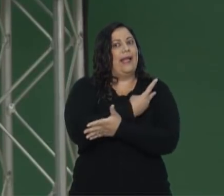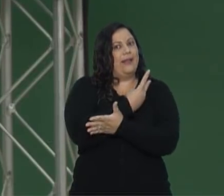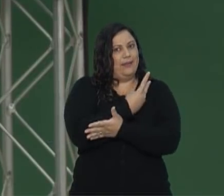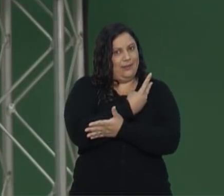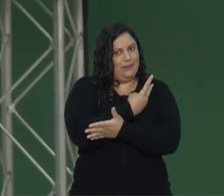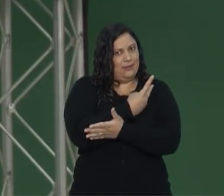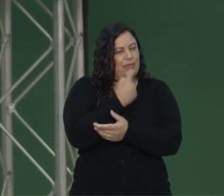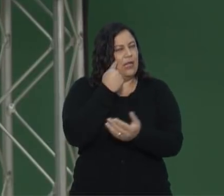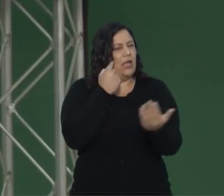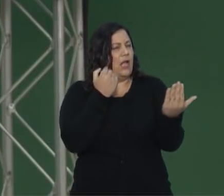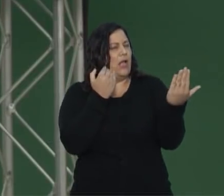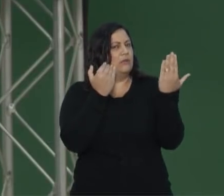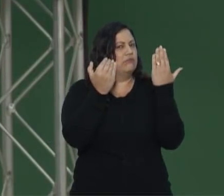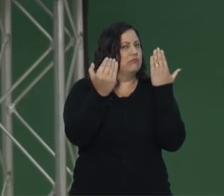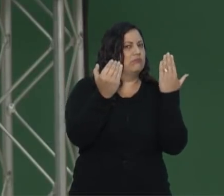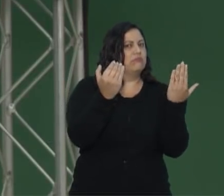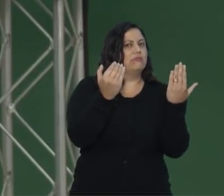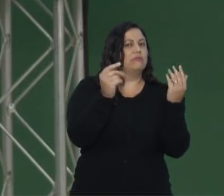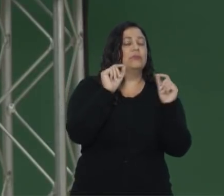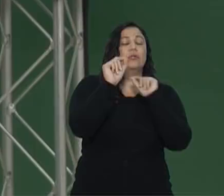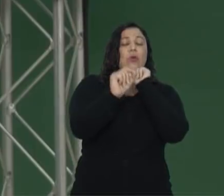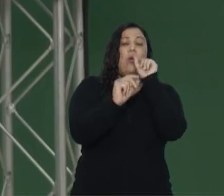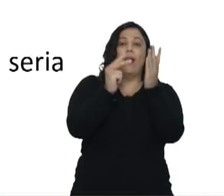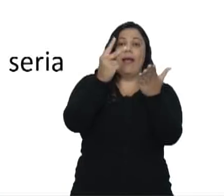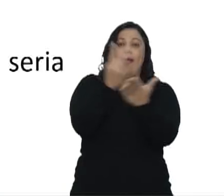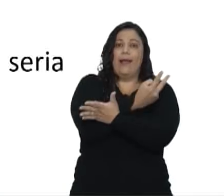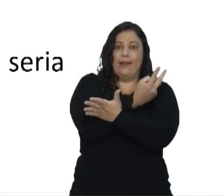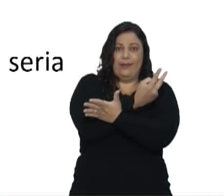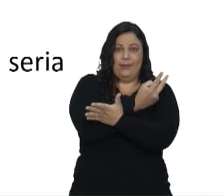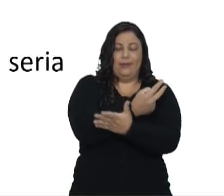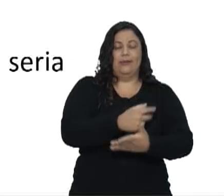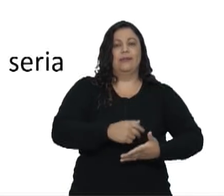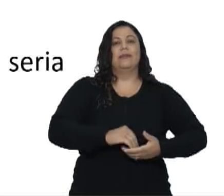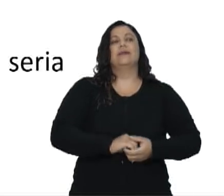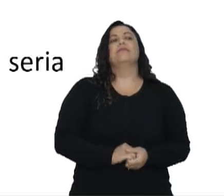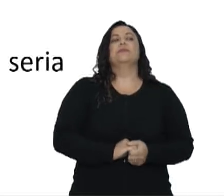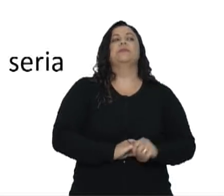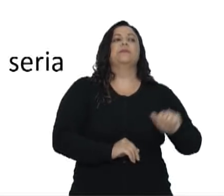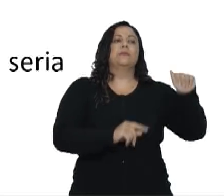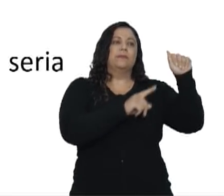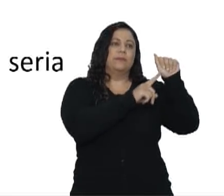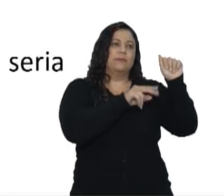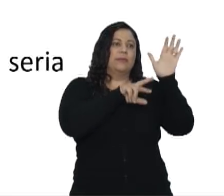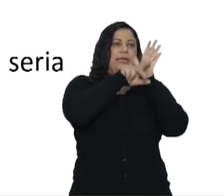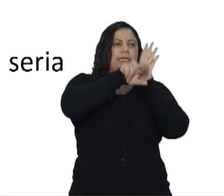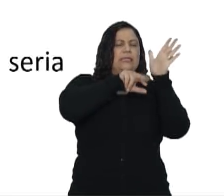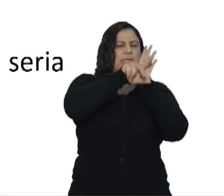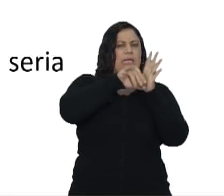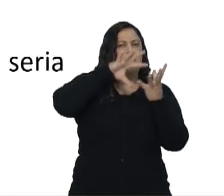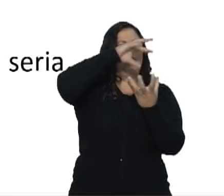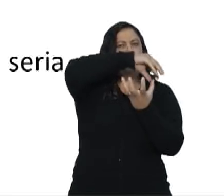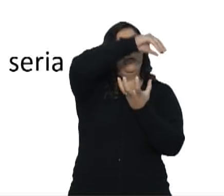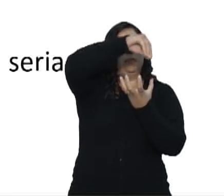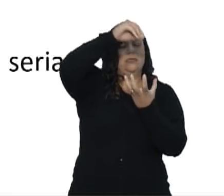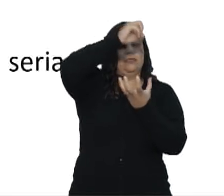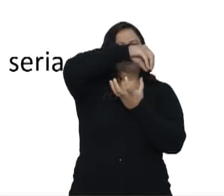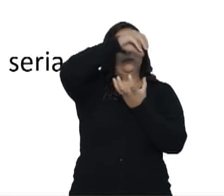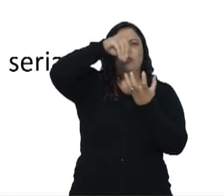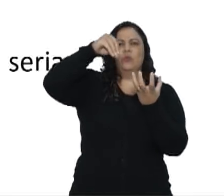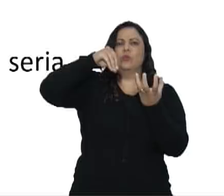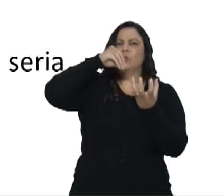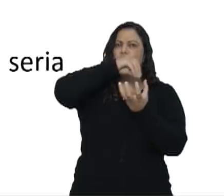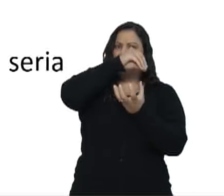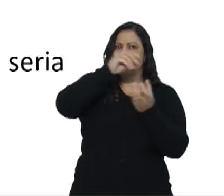incorreta. Cuidado, incorreta. Letra A. Bactérias e fungos realizam decomposição. Letra